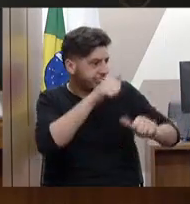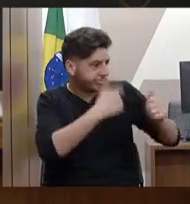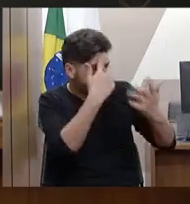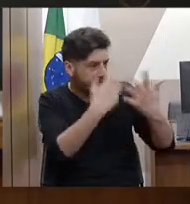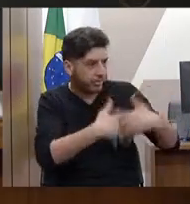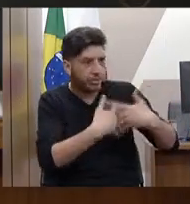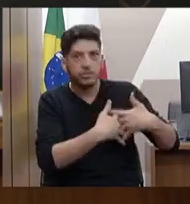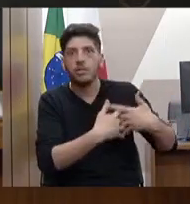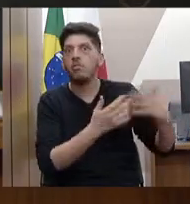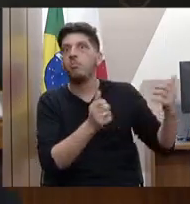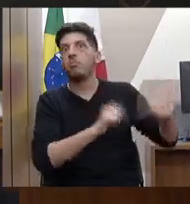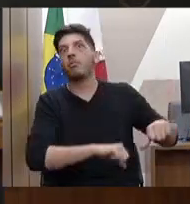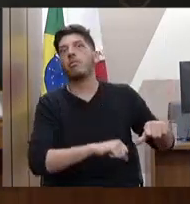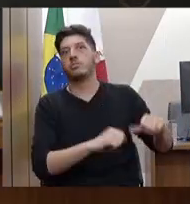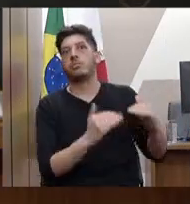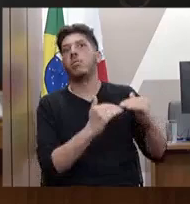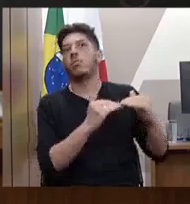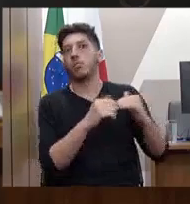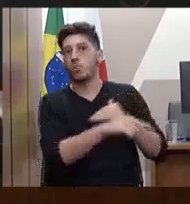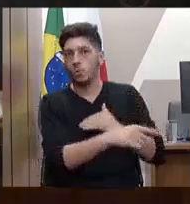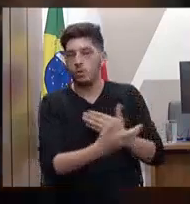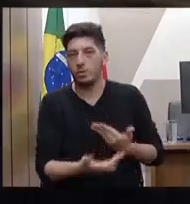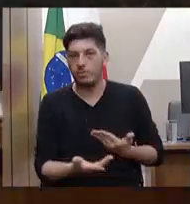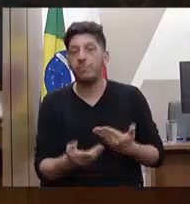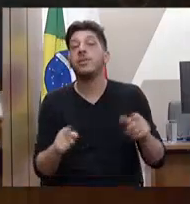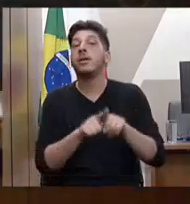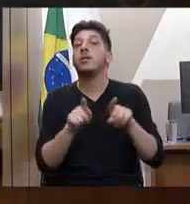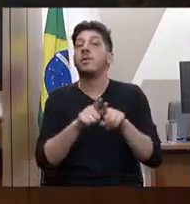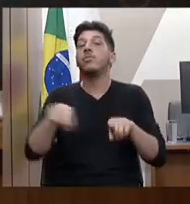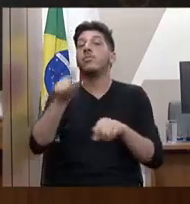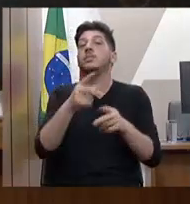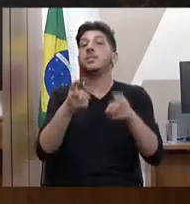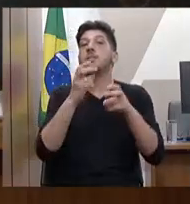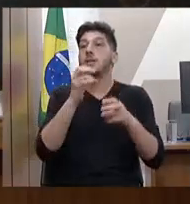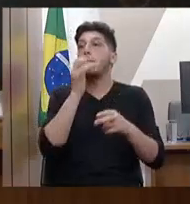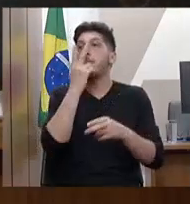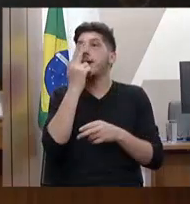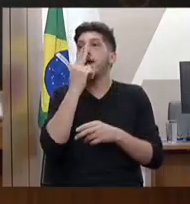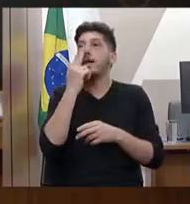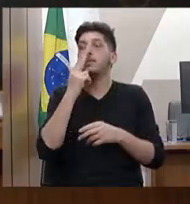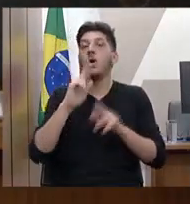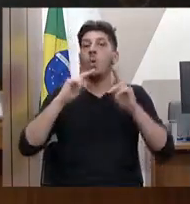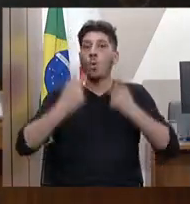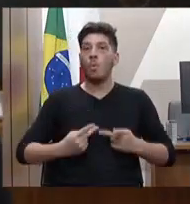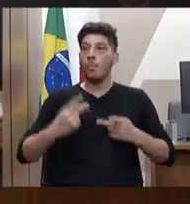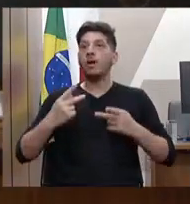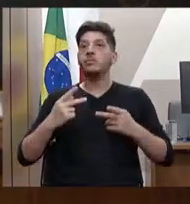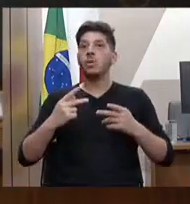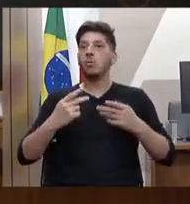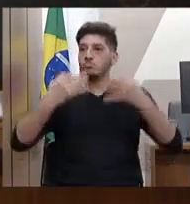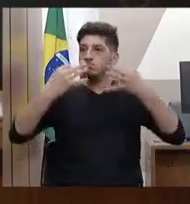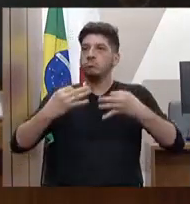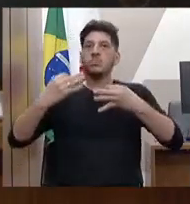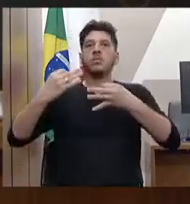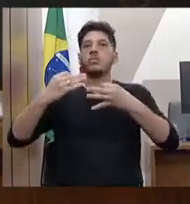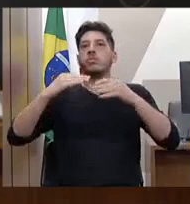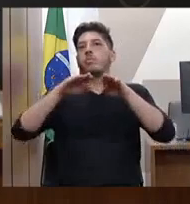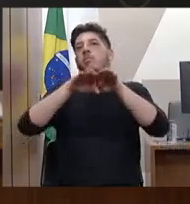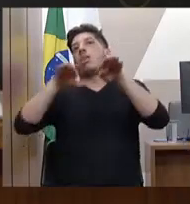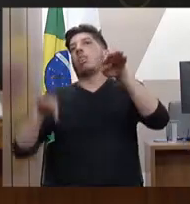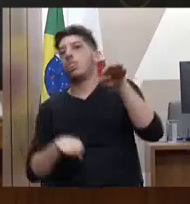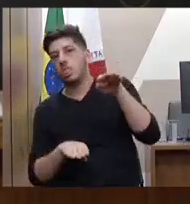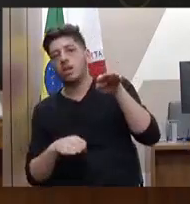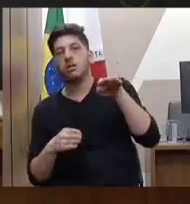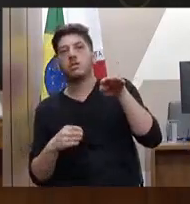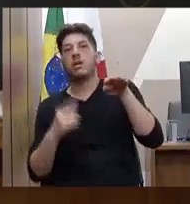você vem muitas vezes o rebaixamento da dignidade é tanta que você vai até Esse aspecto